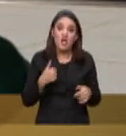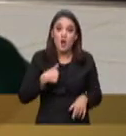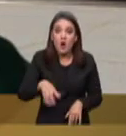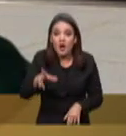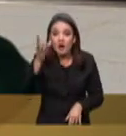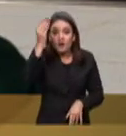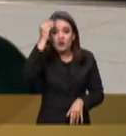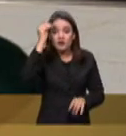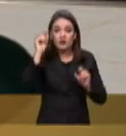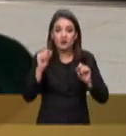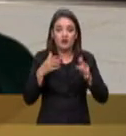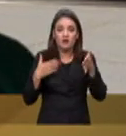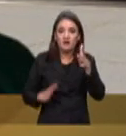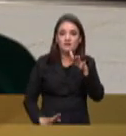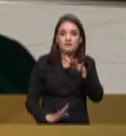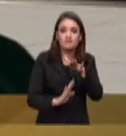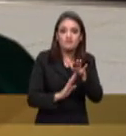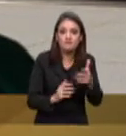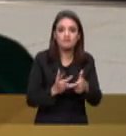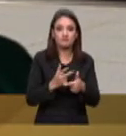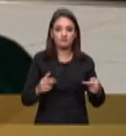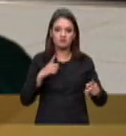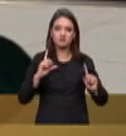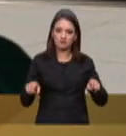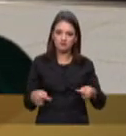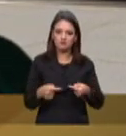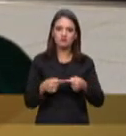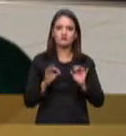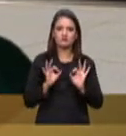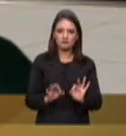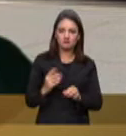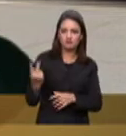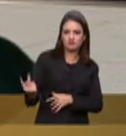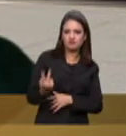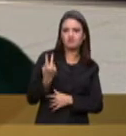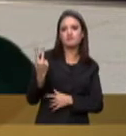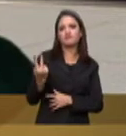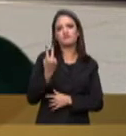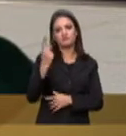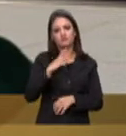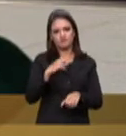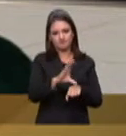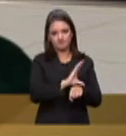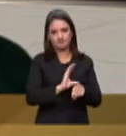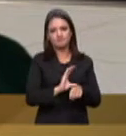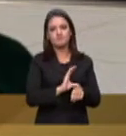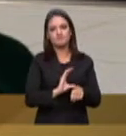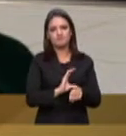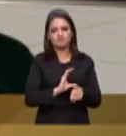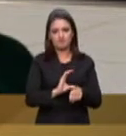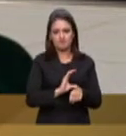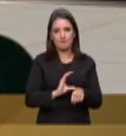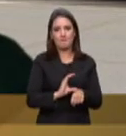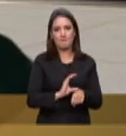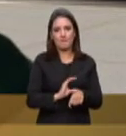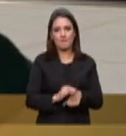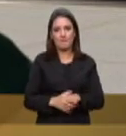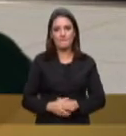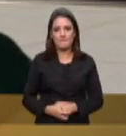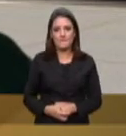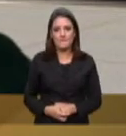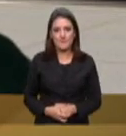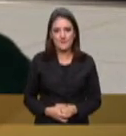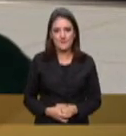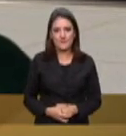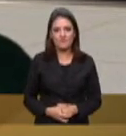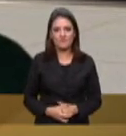essas limitações estão em consonância com os valores esculpidos na Constituição Federal, mormente, mais uma